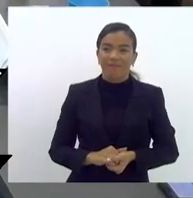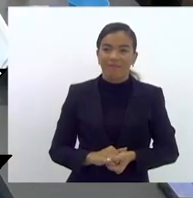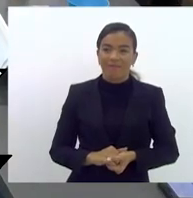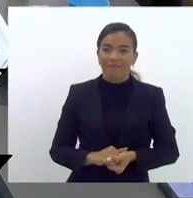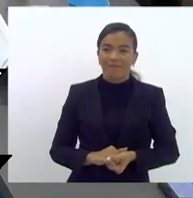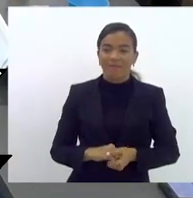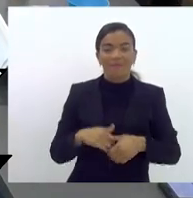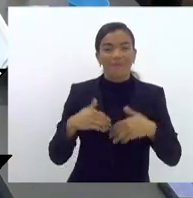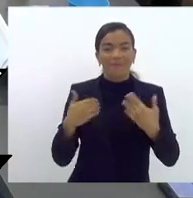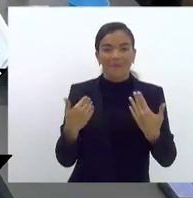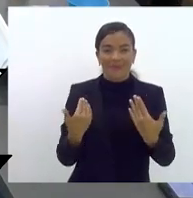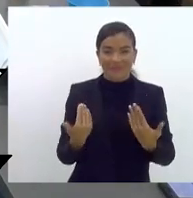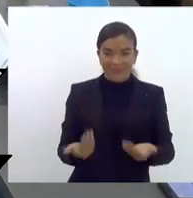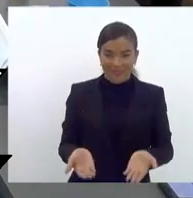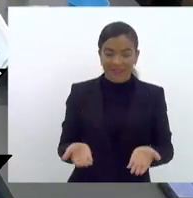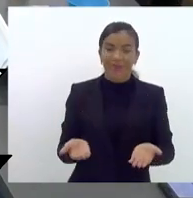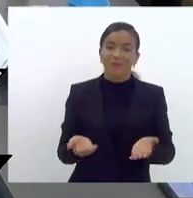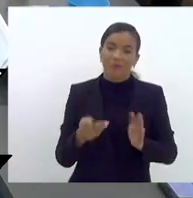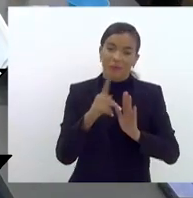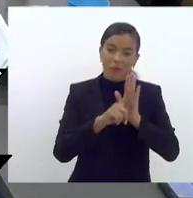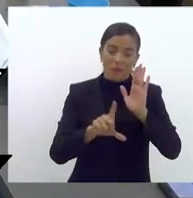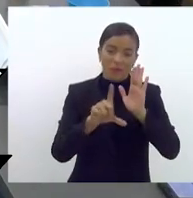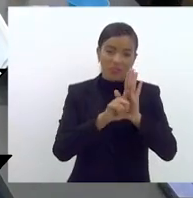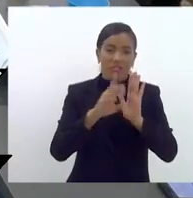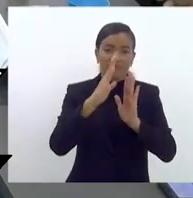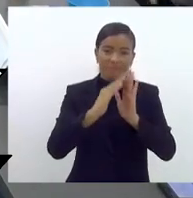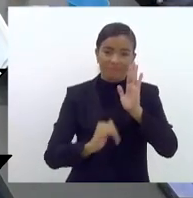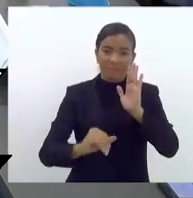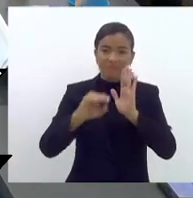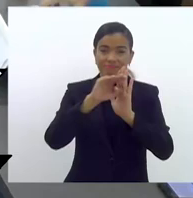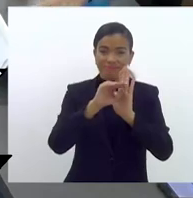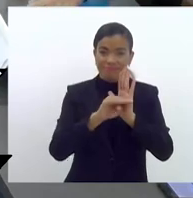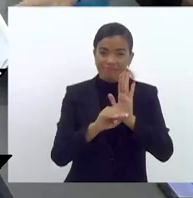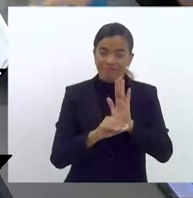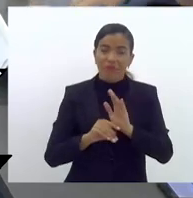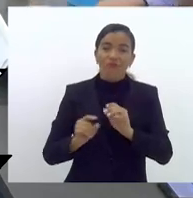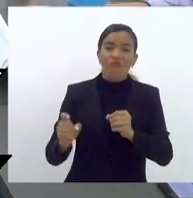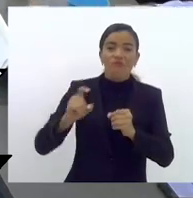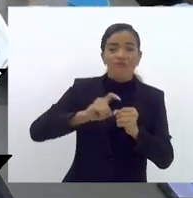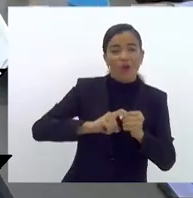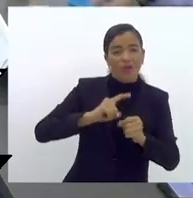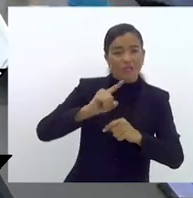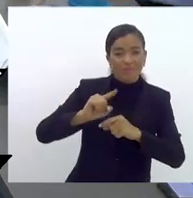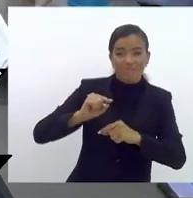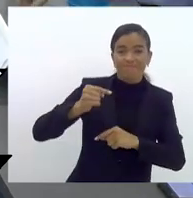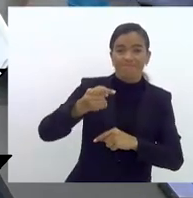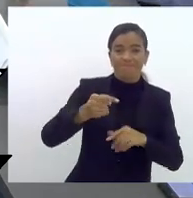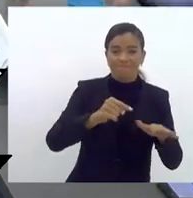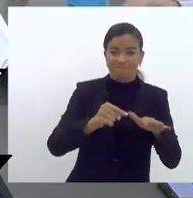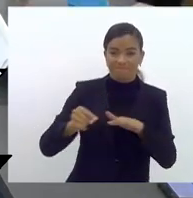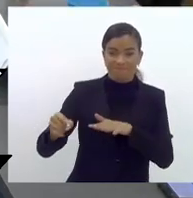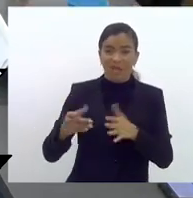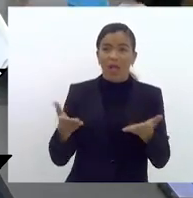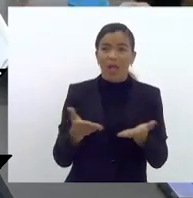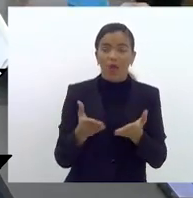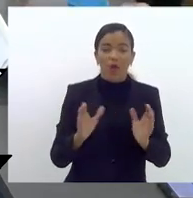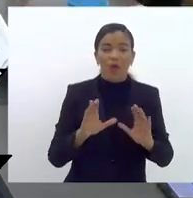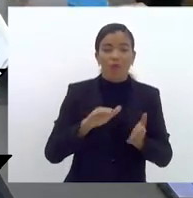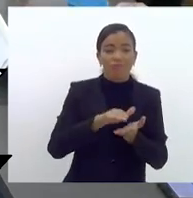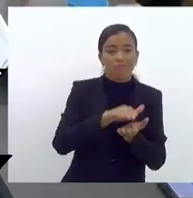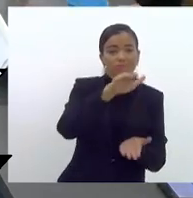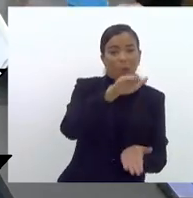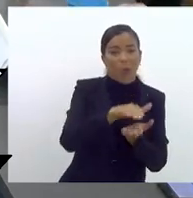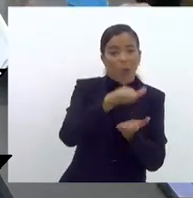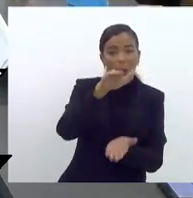então projeto a retirar de pau de volta na próxima sessão agora passamos ao bloco de relatoria